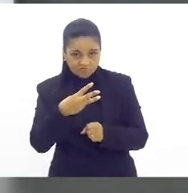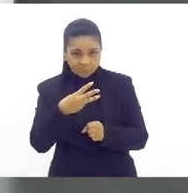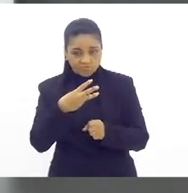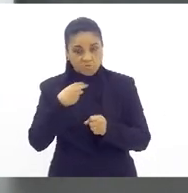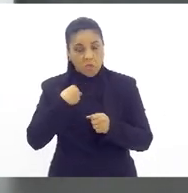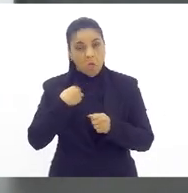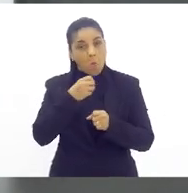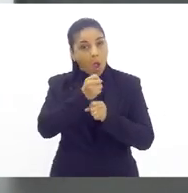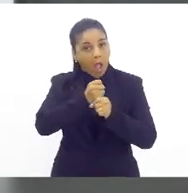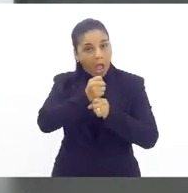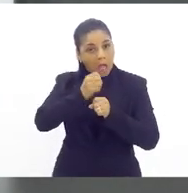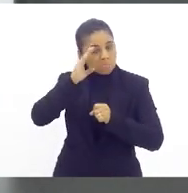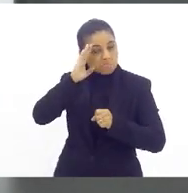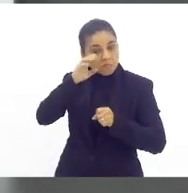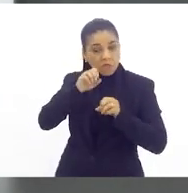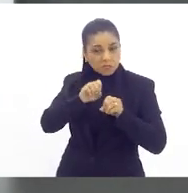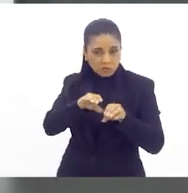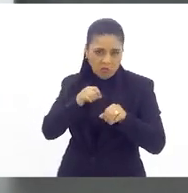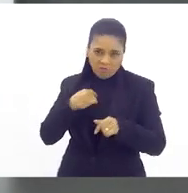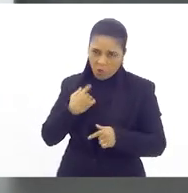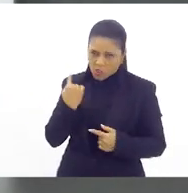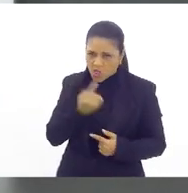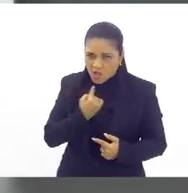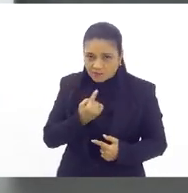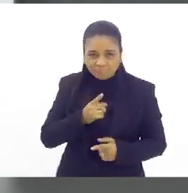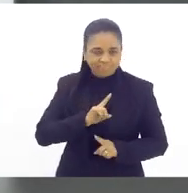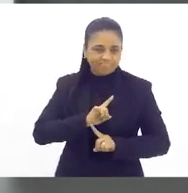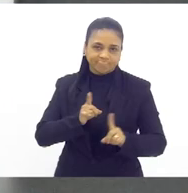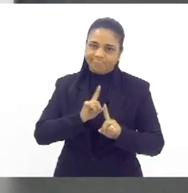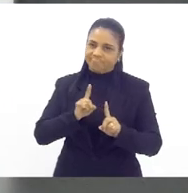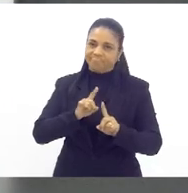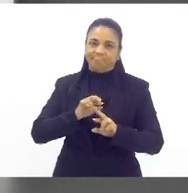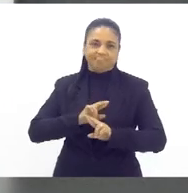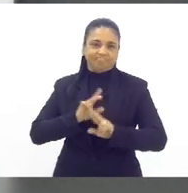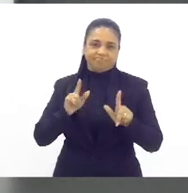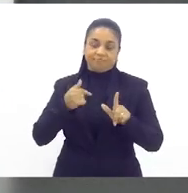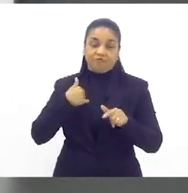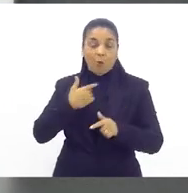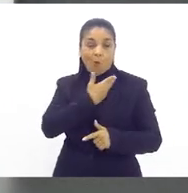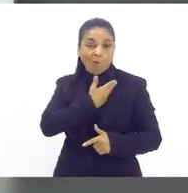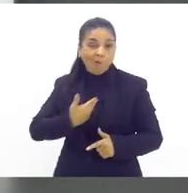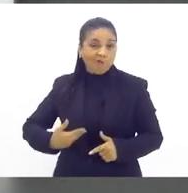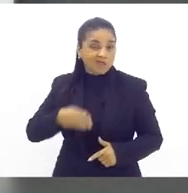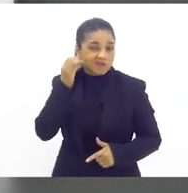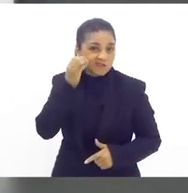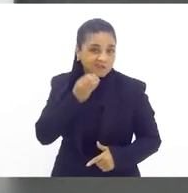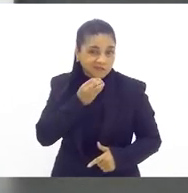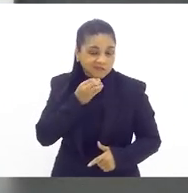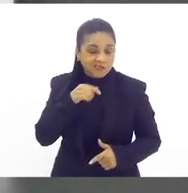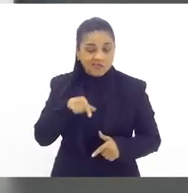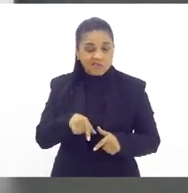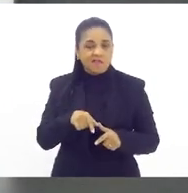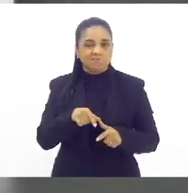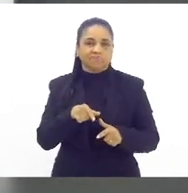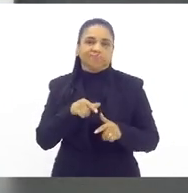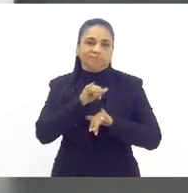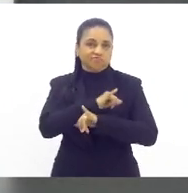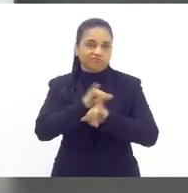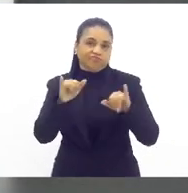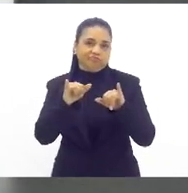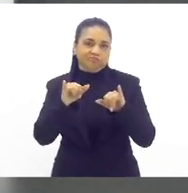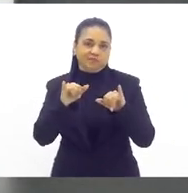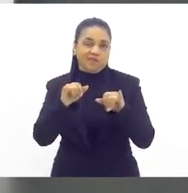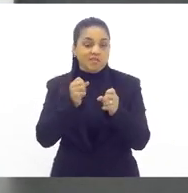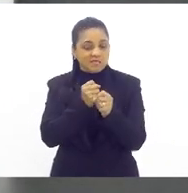fomos de nós foi o governador Cláudio Castro ele falou com todas as letras que esse ano seria o ano da educação só que